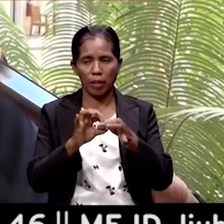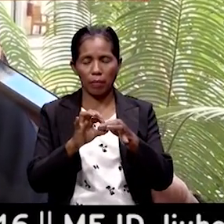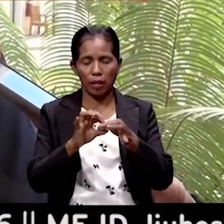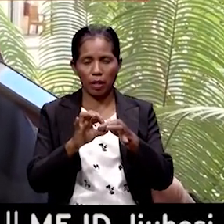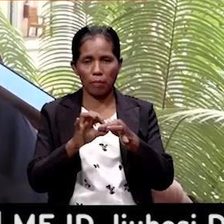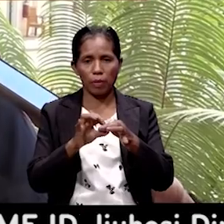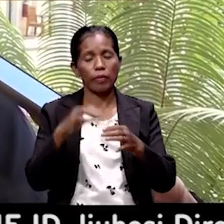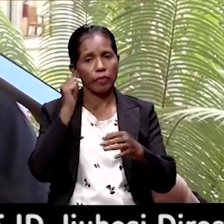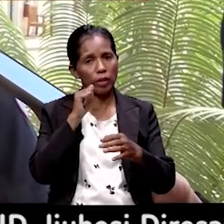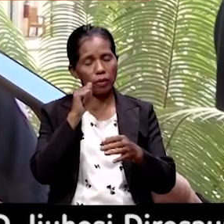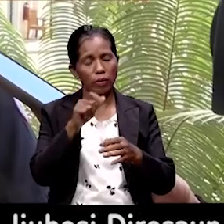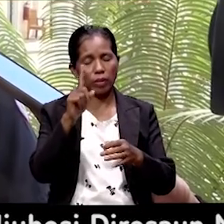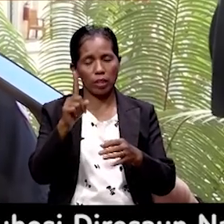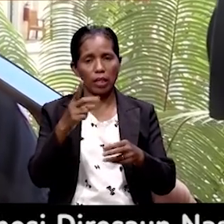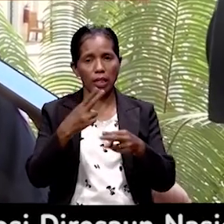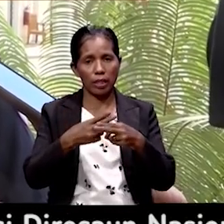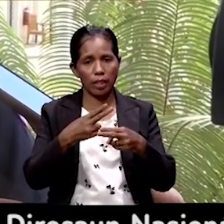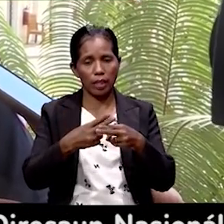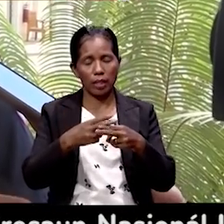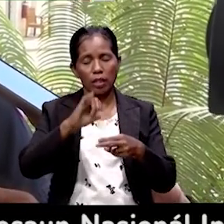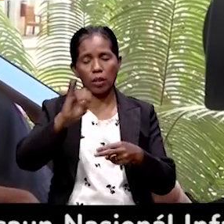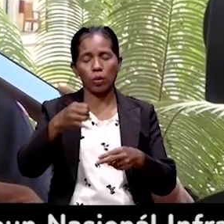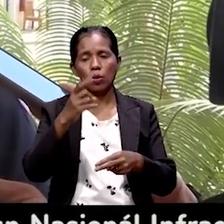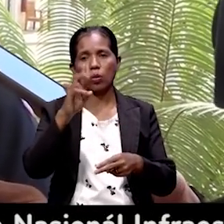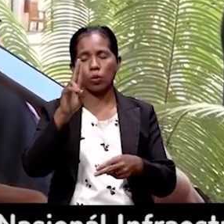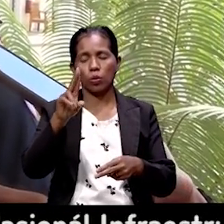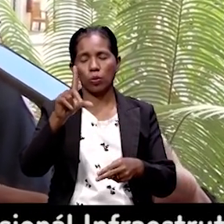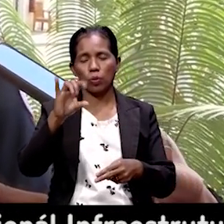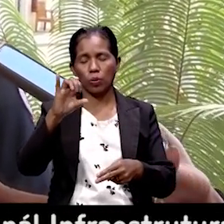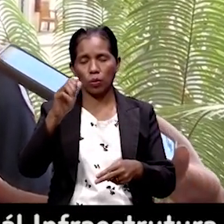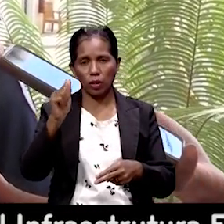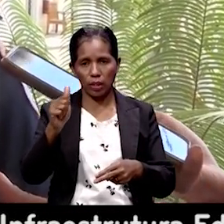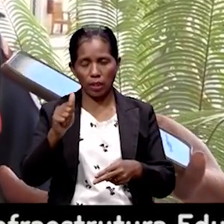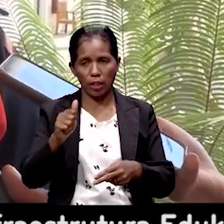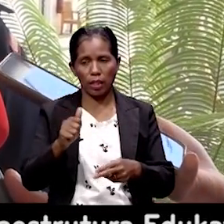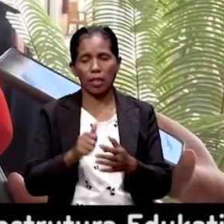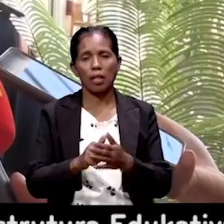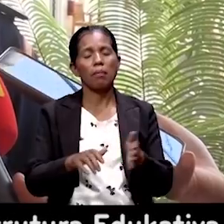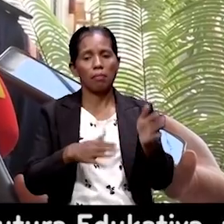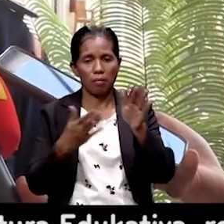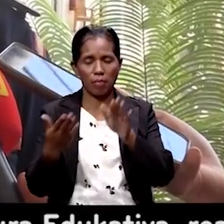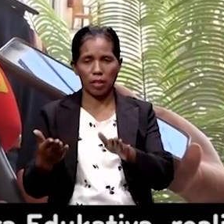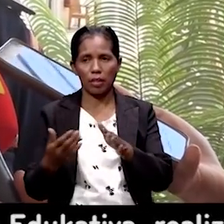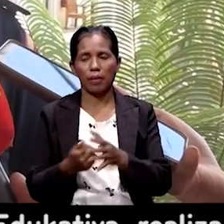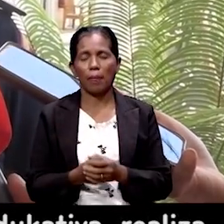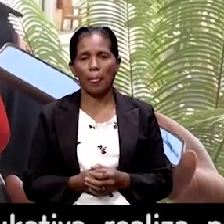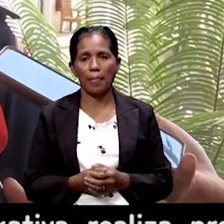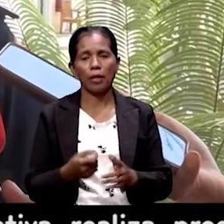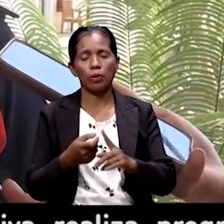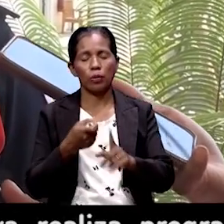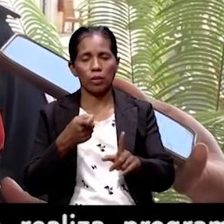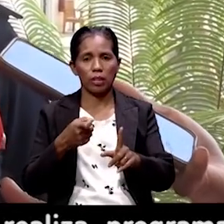Marque. Naran Júlia da Conceição, que nemos marítima, né? Sina balnya,